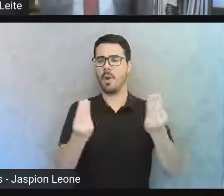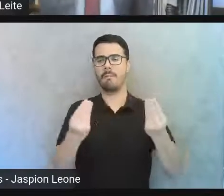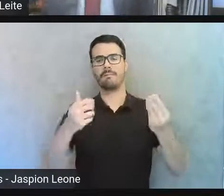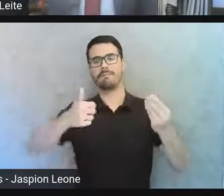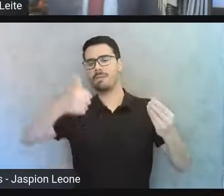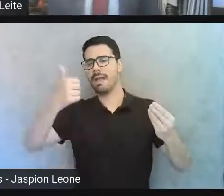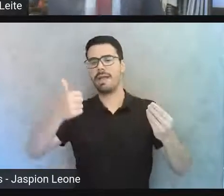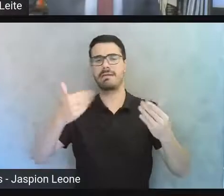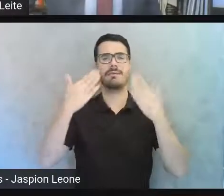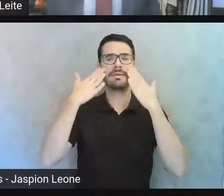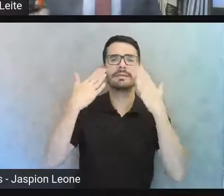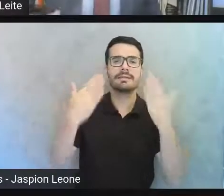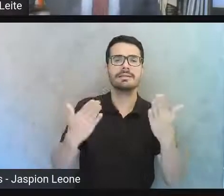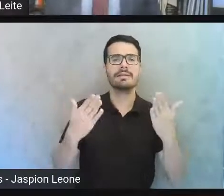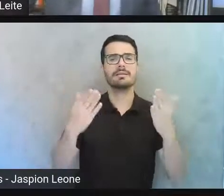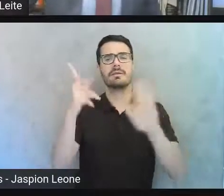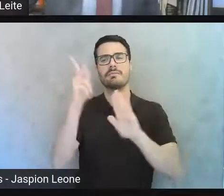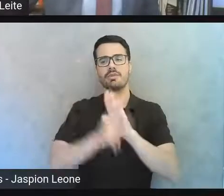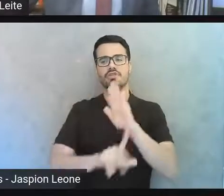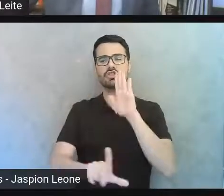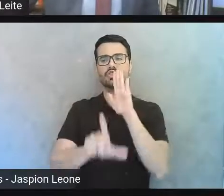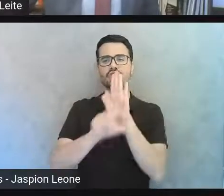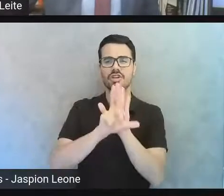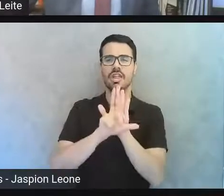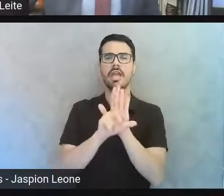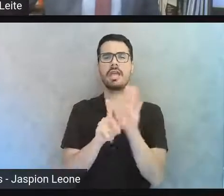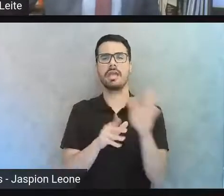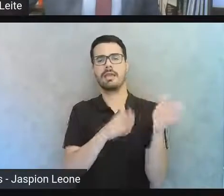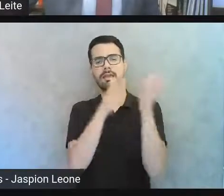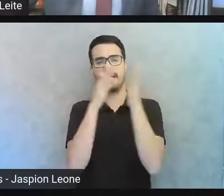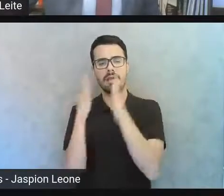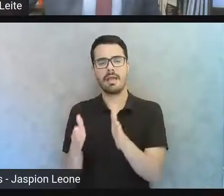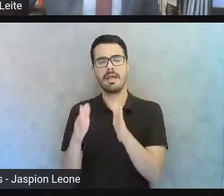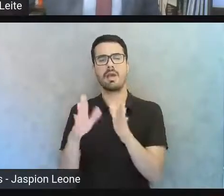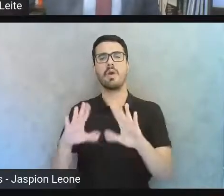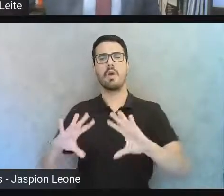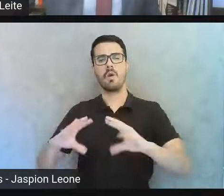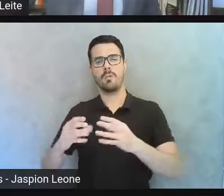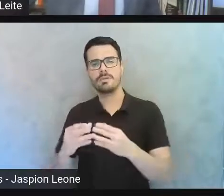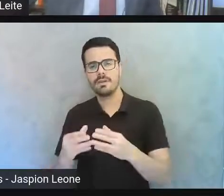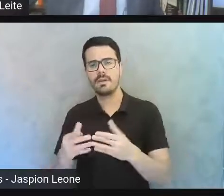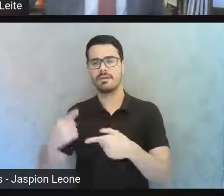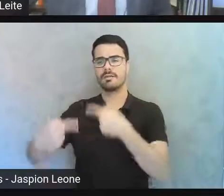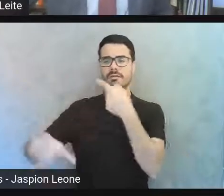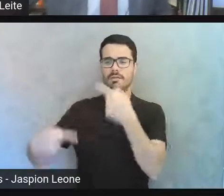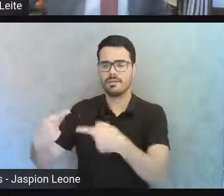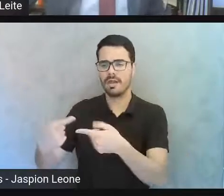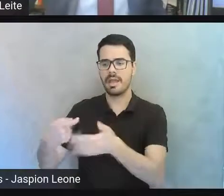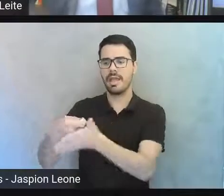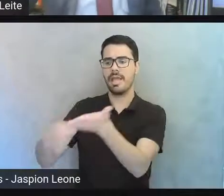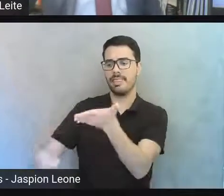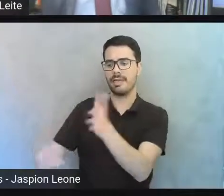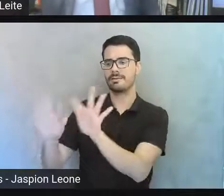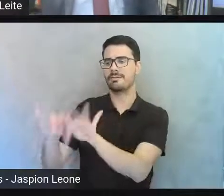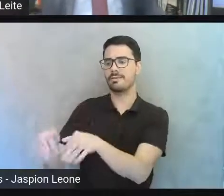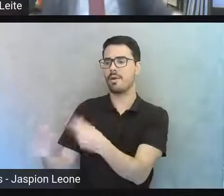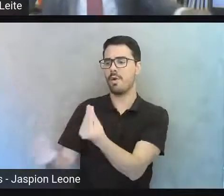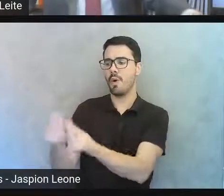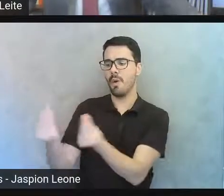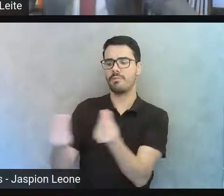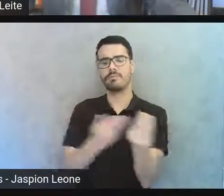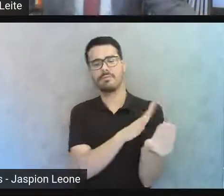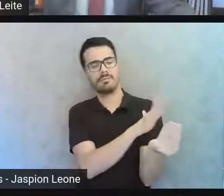a apresentação do projeto de lei à casa, com a sua passagem pelas comissões e até a sua redação final, e